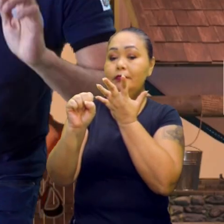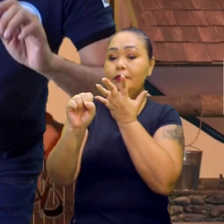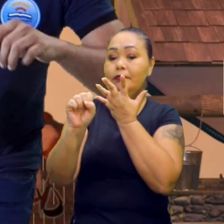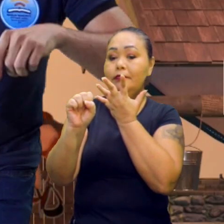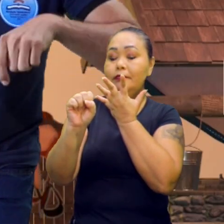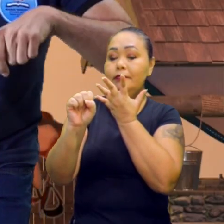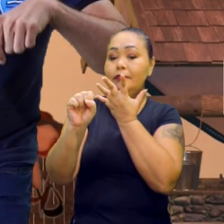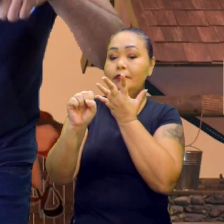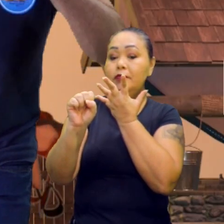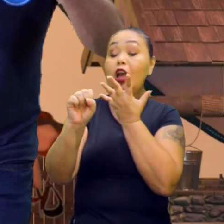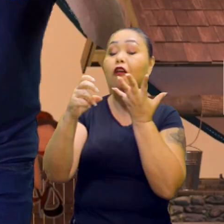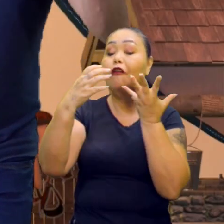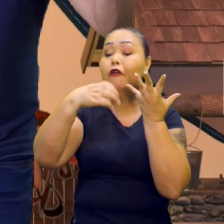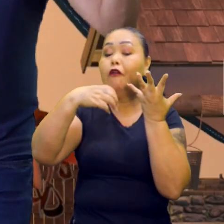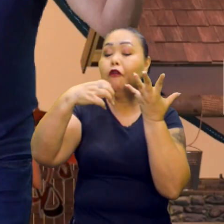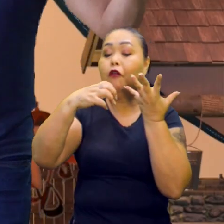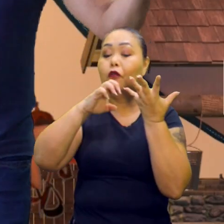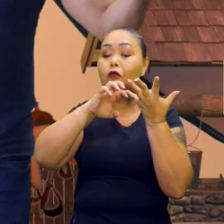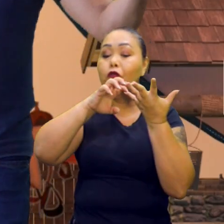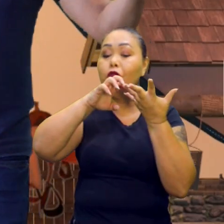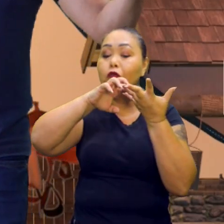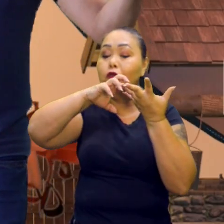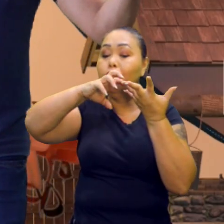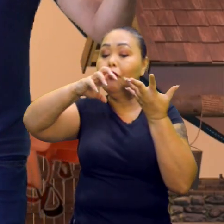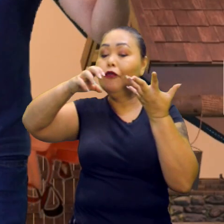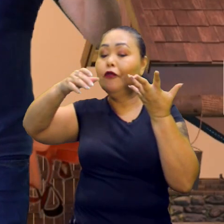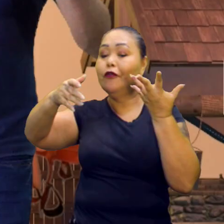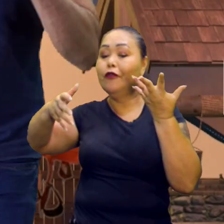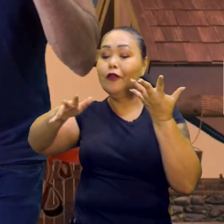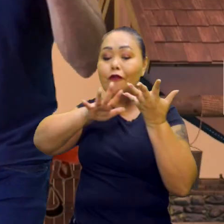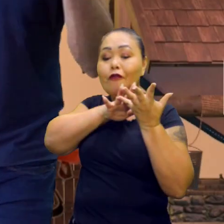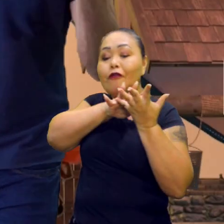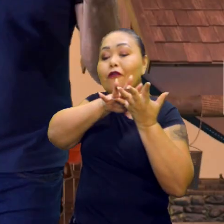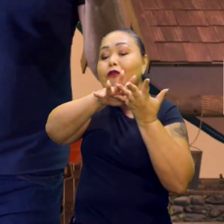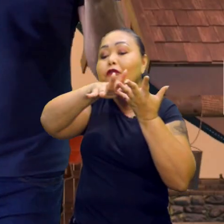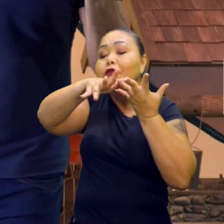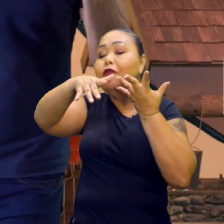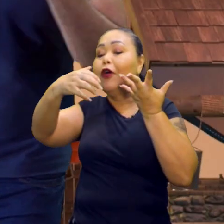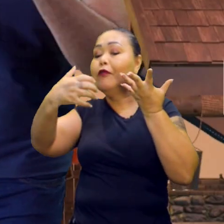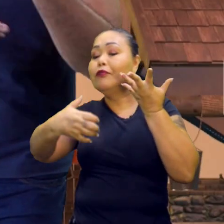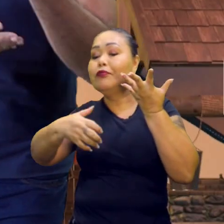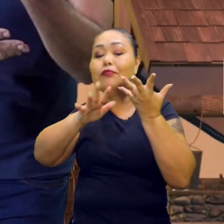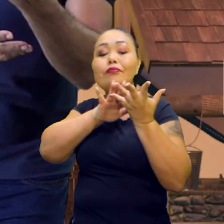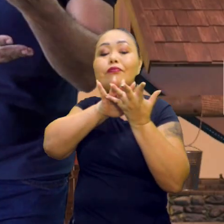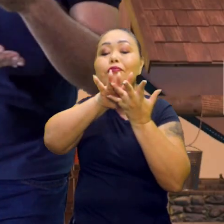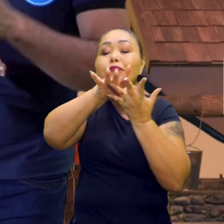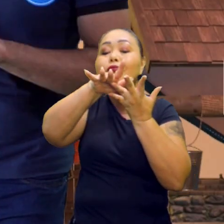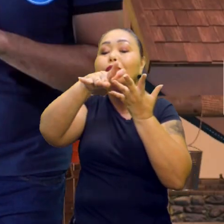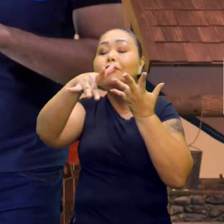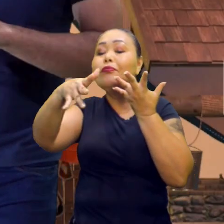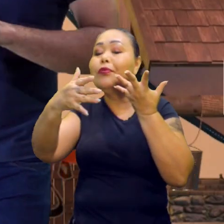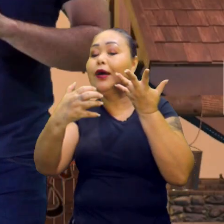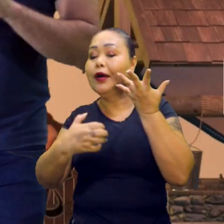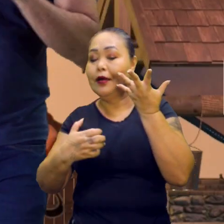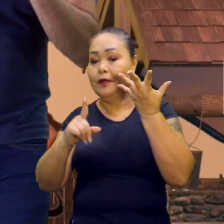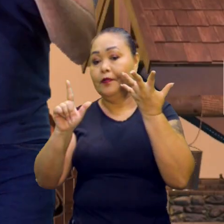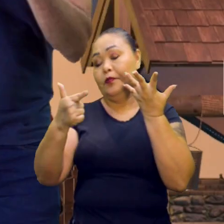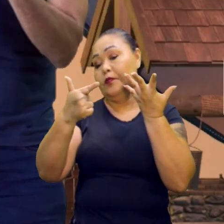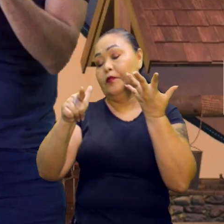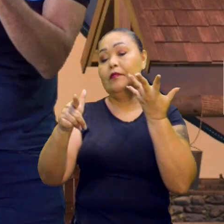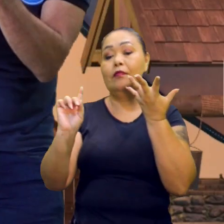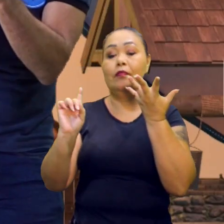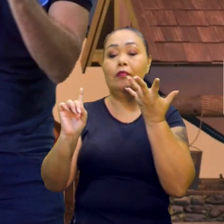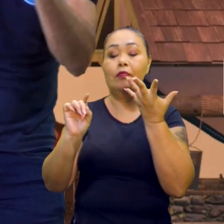frutificação, que aí você vai escolher os ramos vegetativos. O que é ramos vegetativos? Até em outros tipos de cultura. É que você